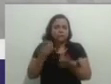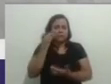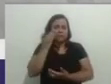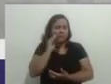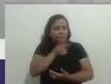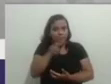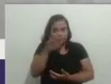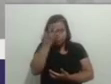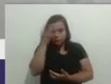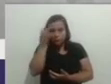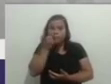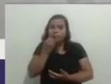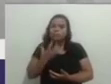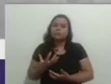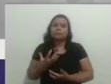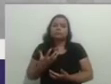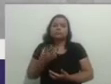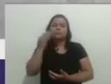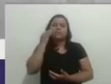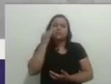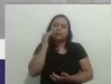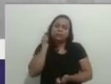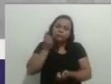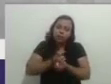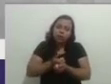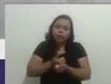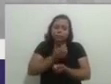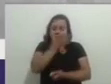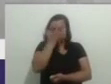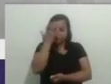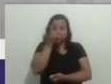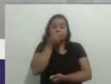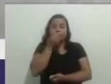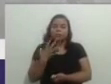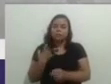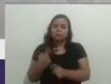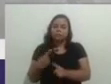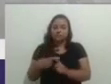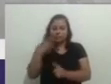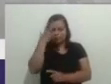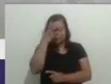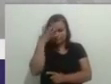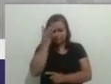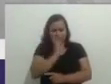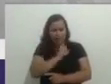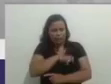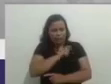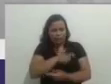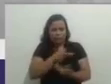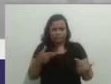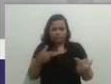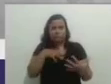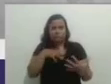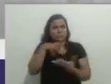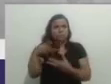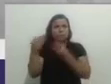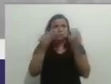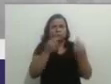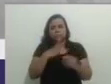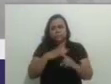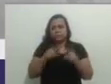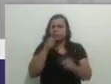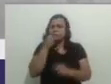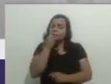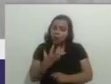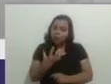pessoas do bem Vamos tentar ficar mais próximo das pessoas do bem porque de pessoas do mal o mundo tá cheio mas o bem sempre prevalece tá bom